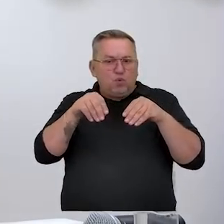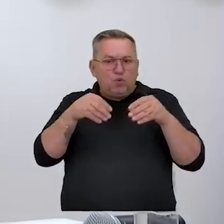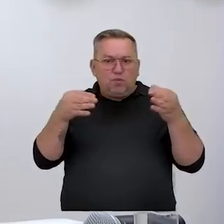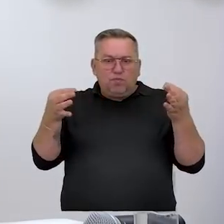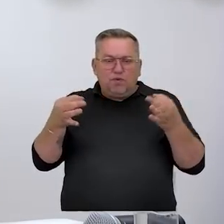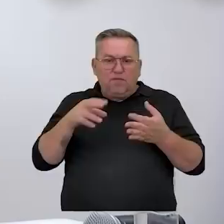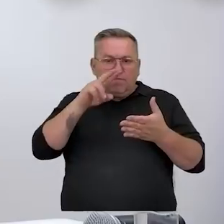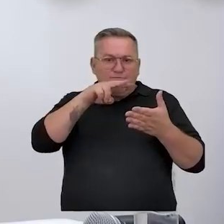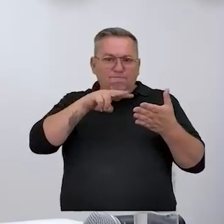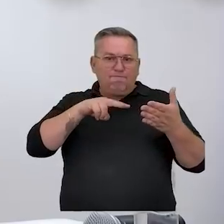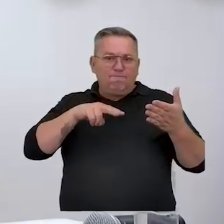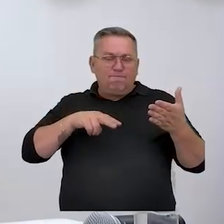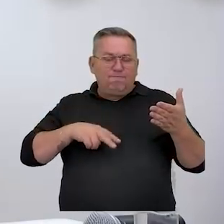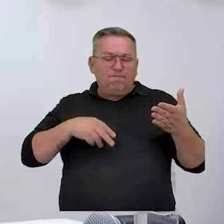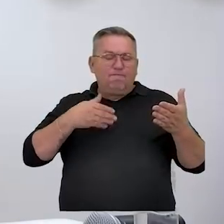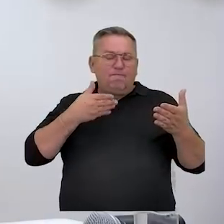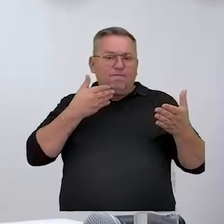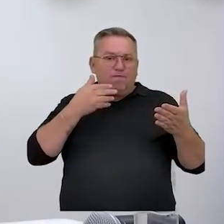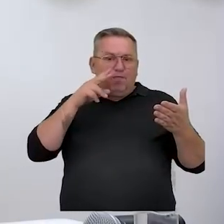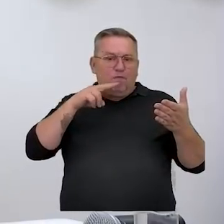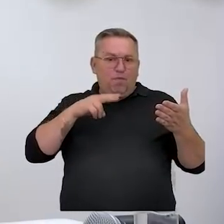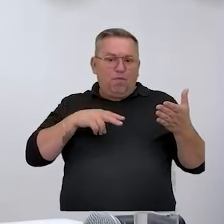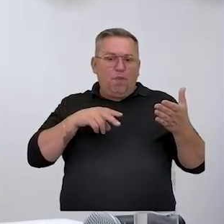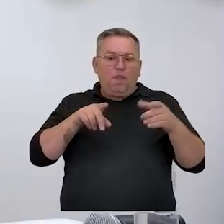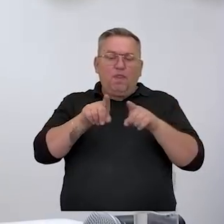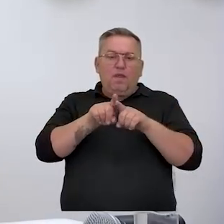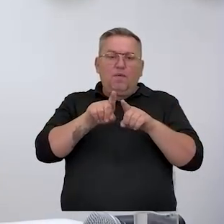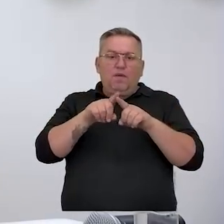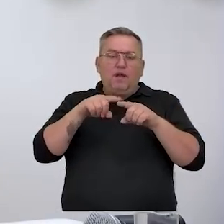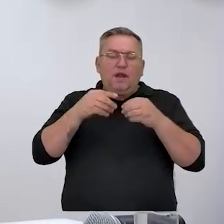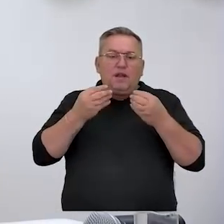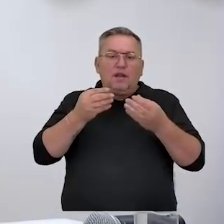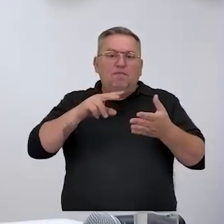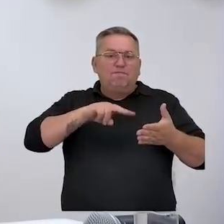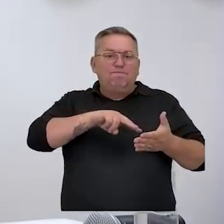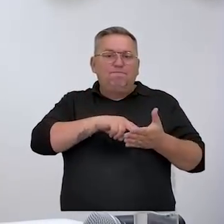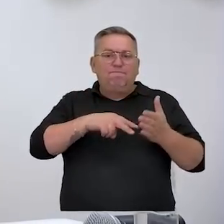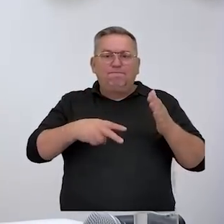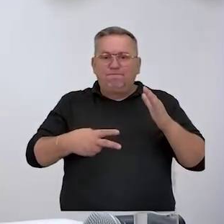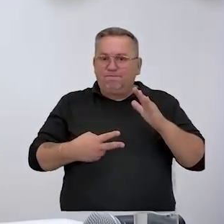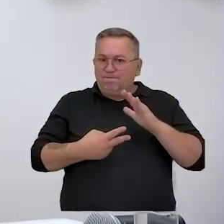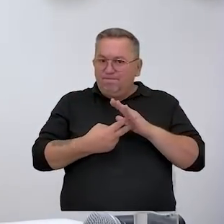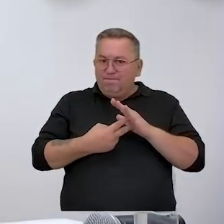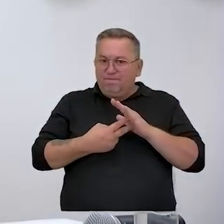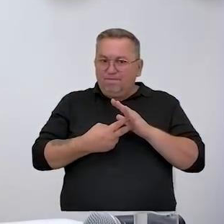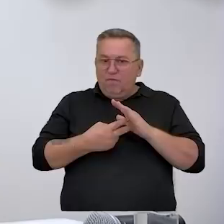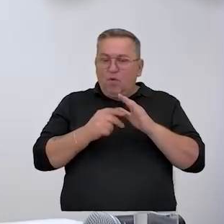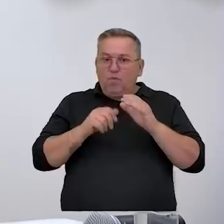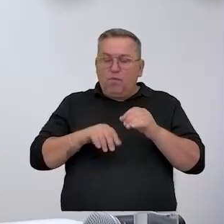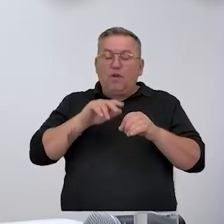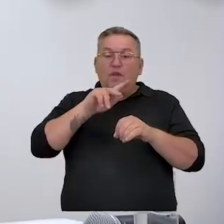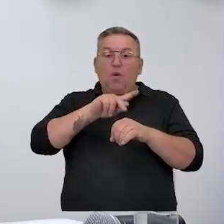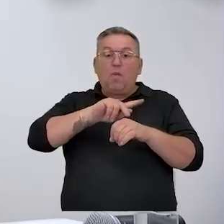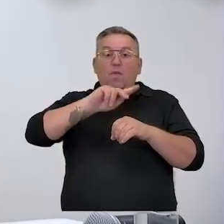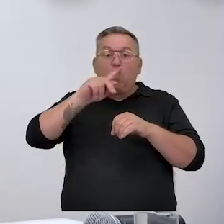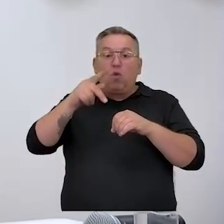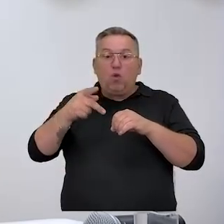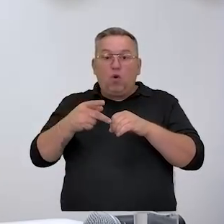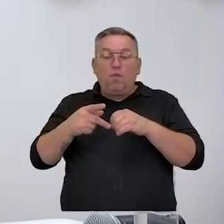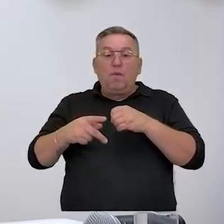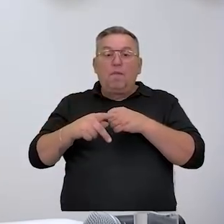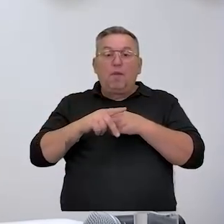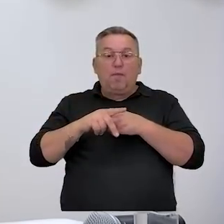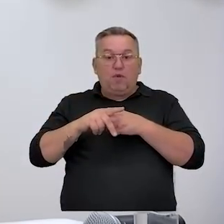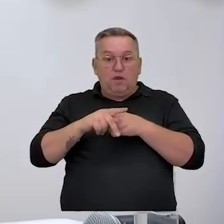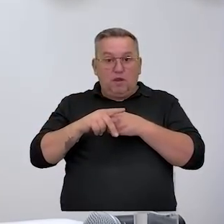isso que falamos, também chamamos de articuladores, que ele dá sentido. Então, às vezes ele pode ser um pronome, uma preposição,